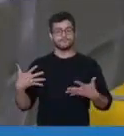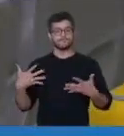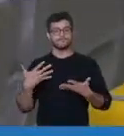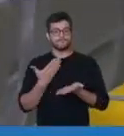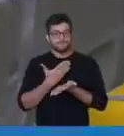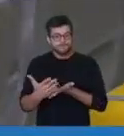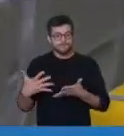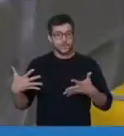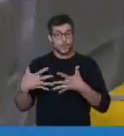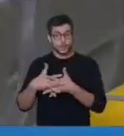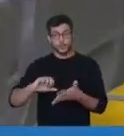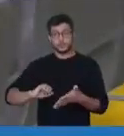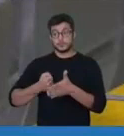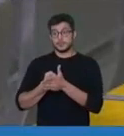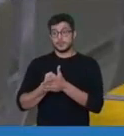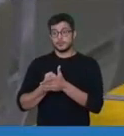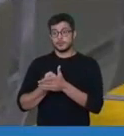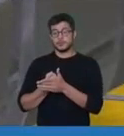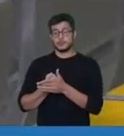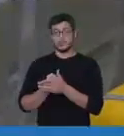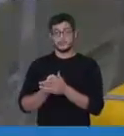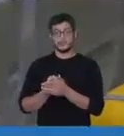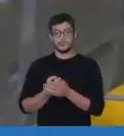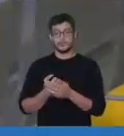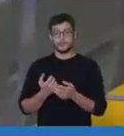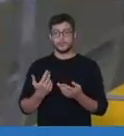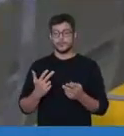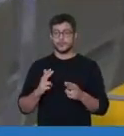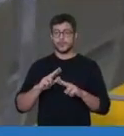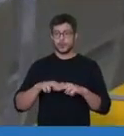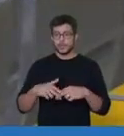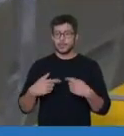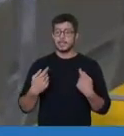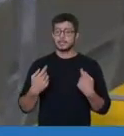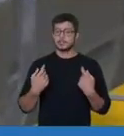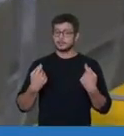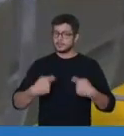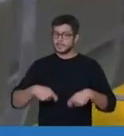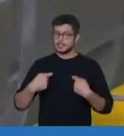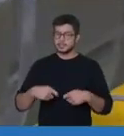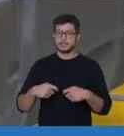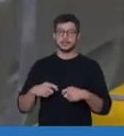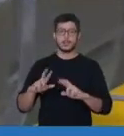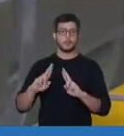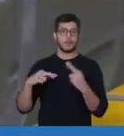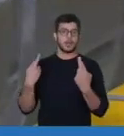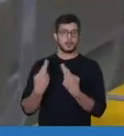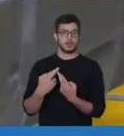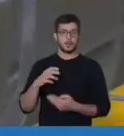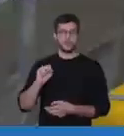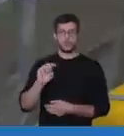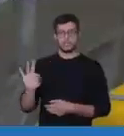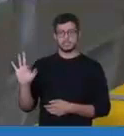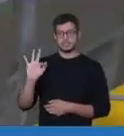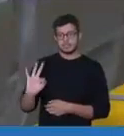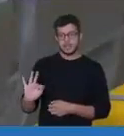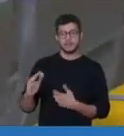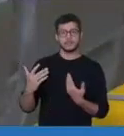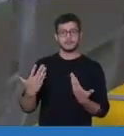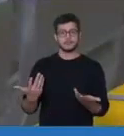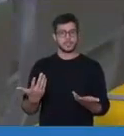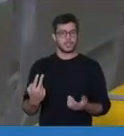a obstrução, exatamente com o propósito de nos chamarem para conversar. Nós não podemos aceitar